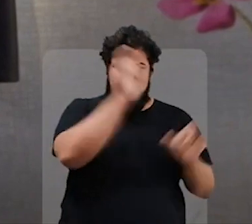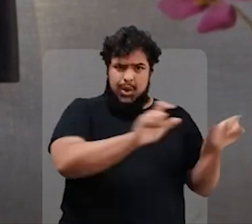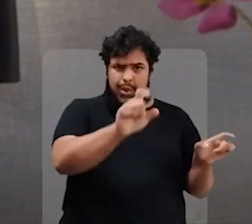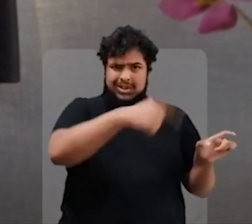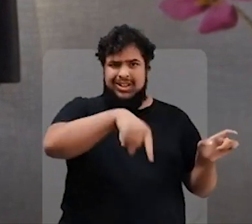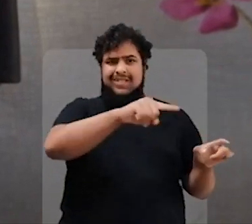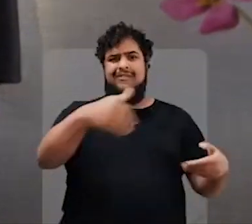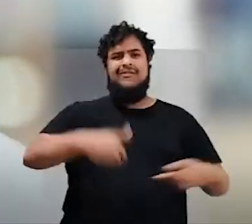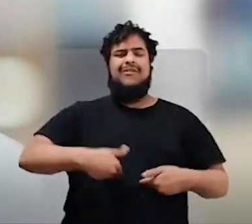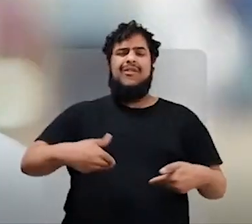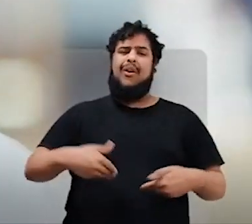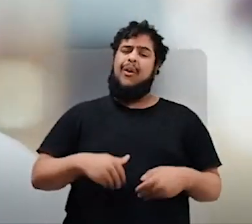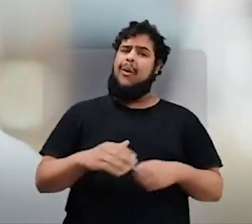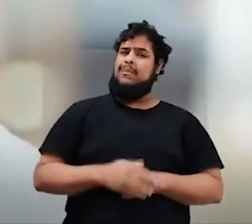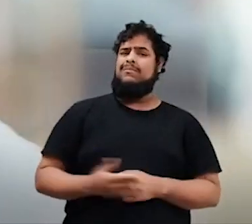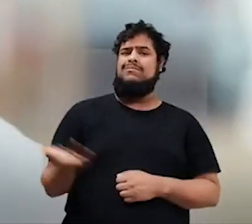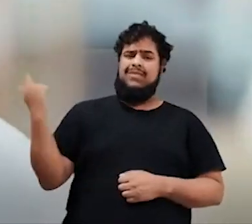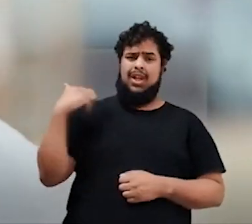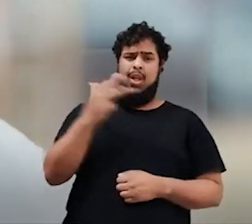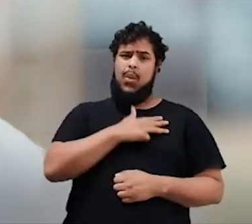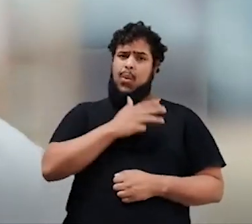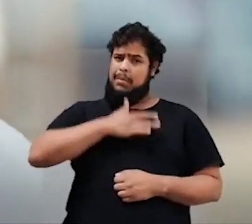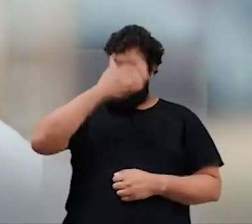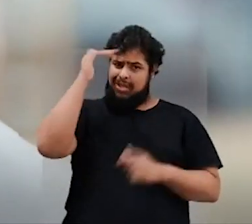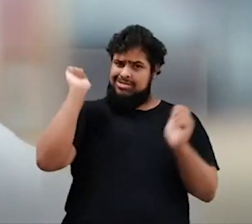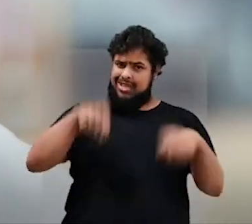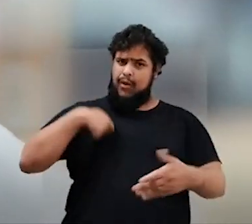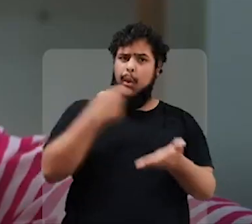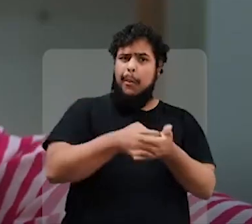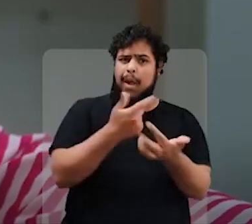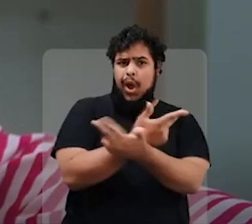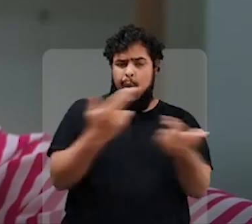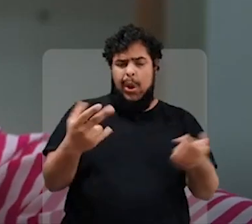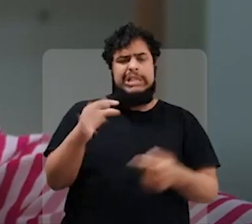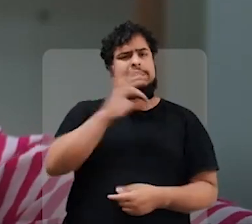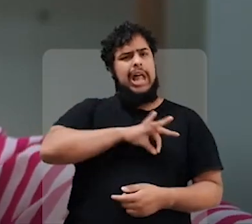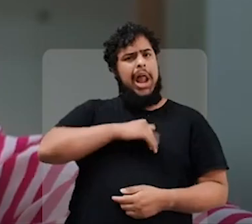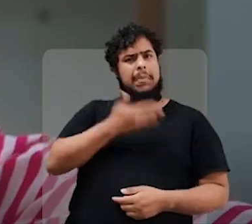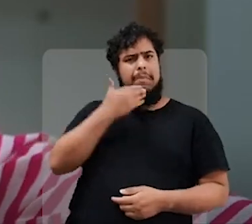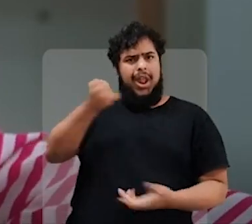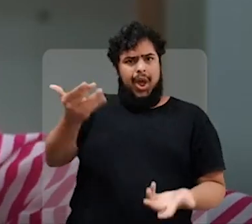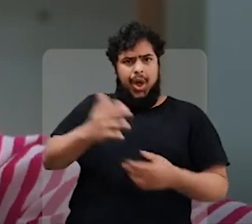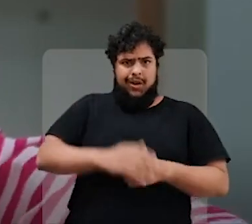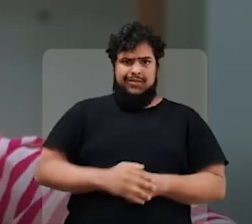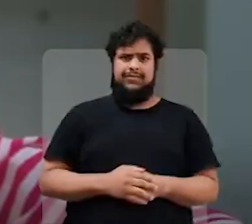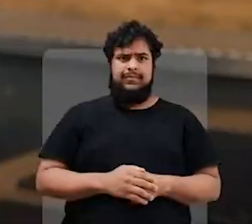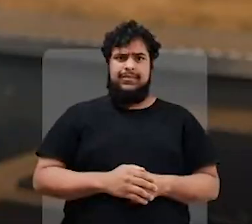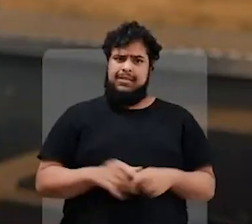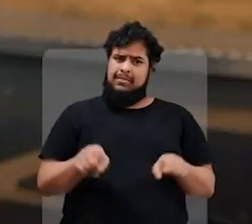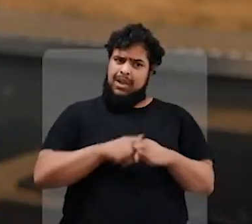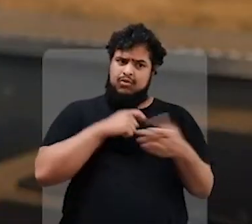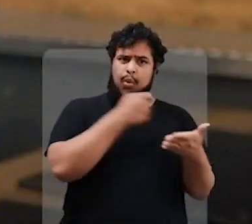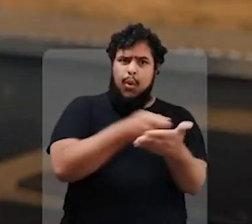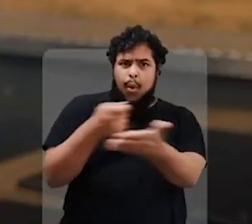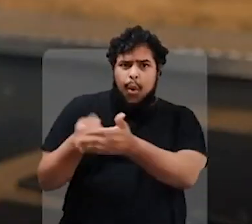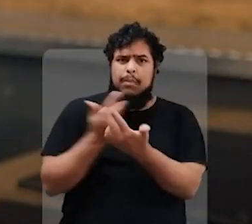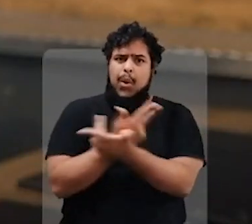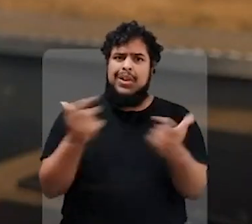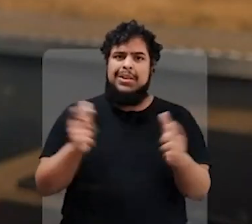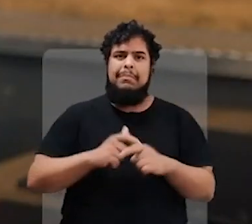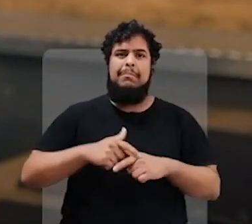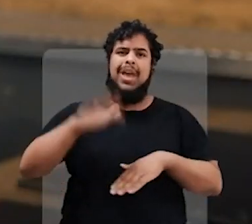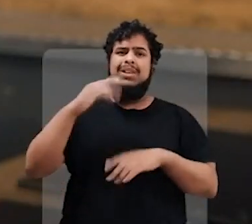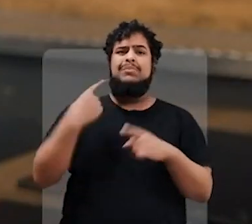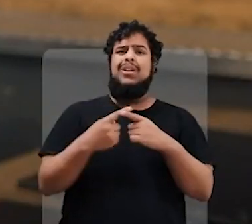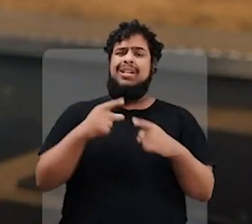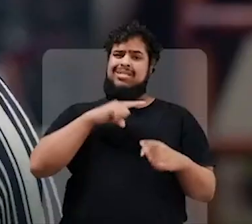A fome. No tempo do Lula, as pessoas tinham poder de compra. O meu salário era muito mais próspero, né? O consumo era maior, porque